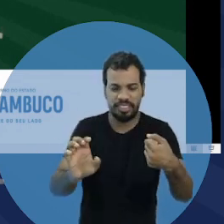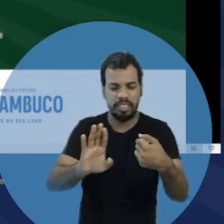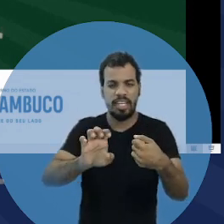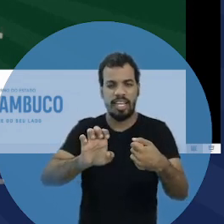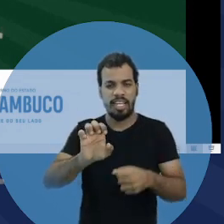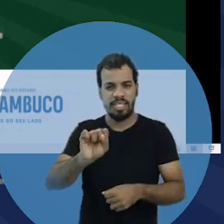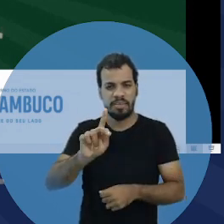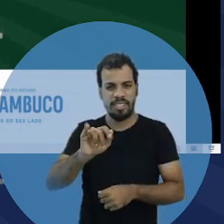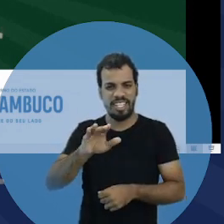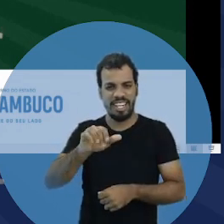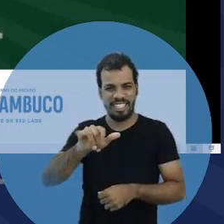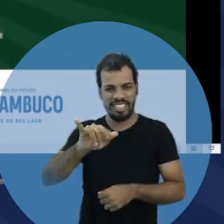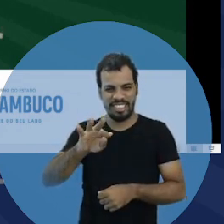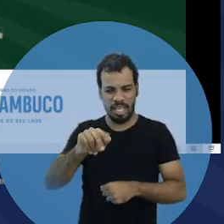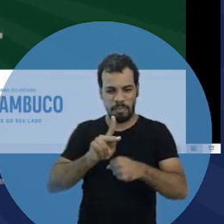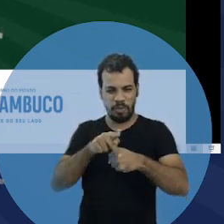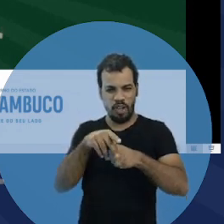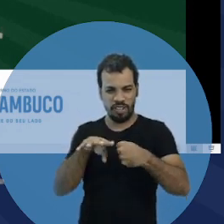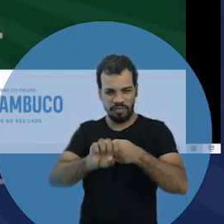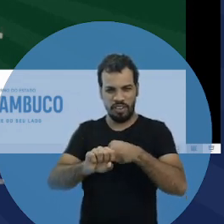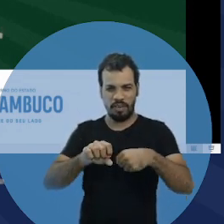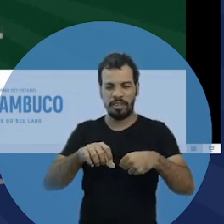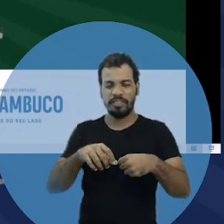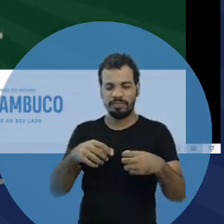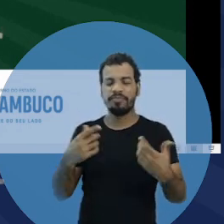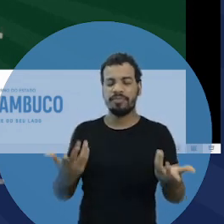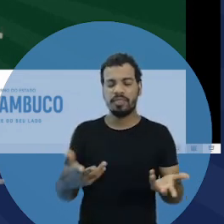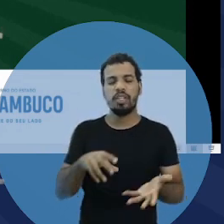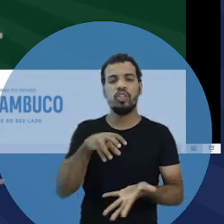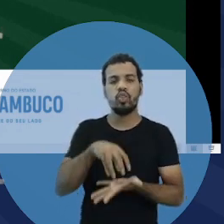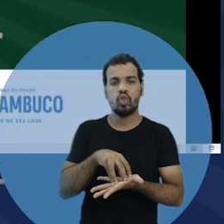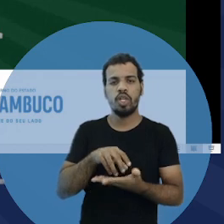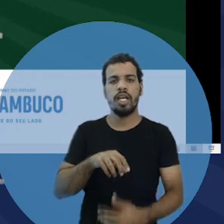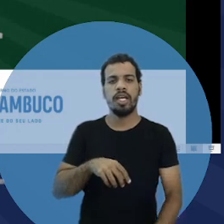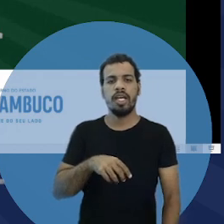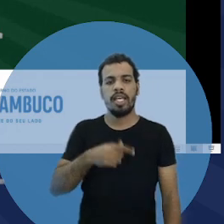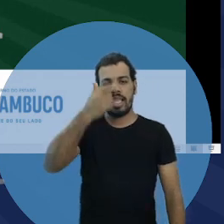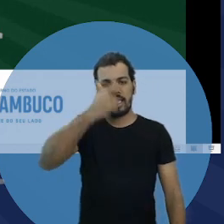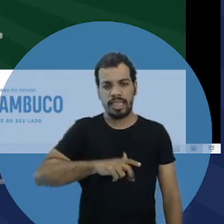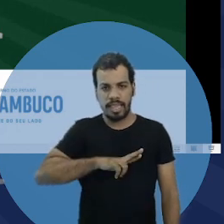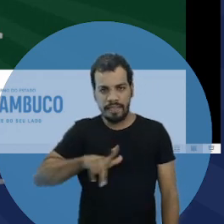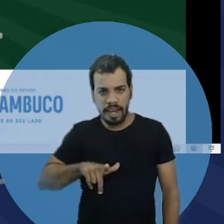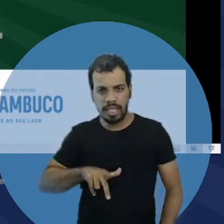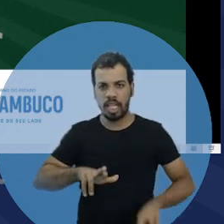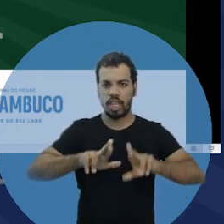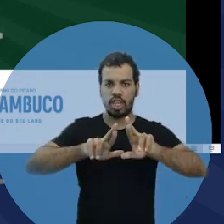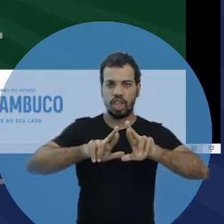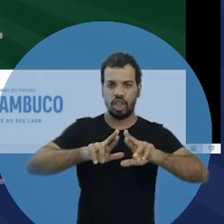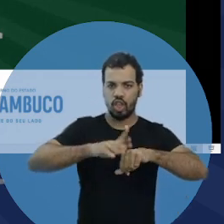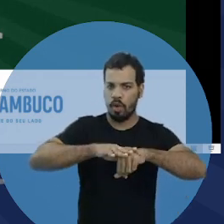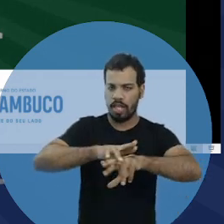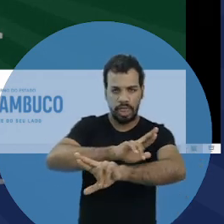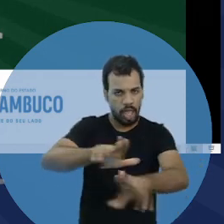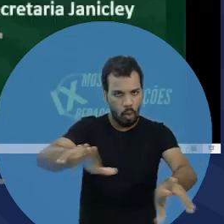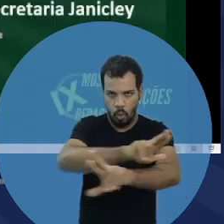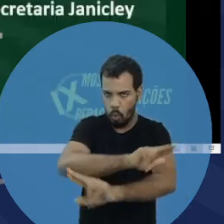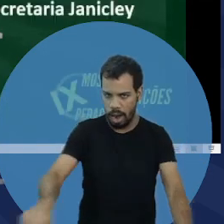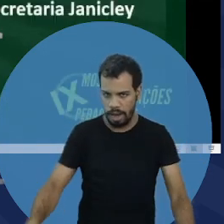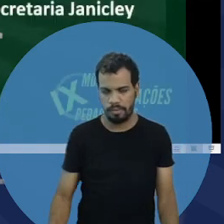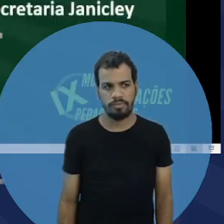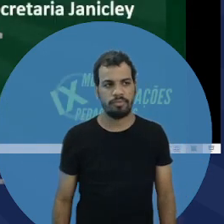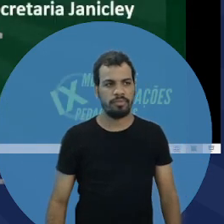nossas ações do nosso núcleo, Ser Diferença Não é Doença. Pode passar.